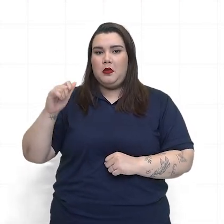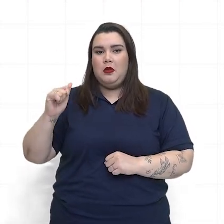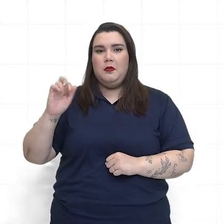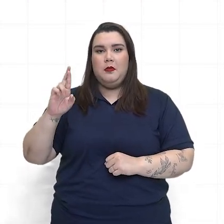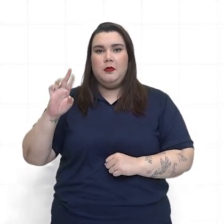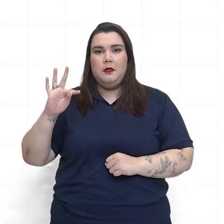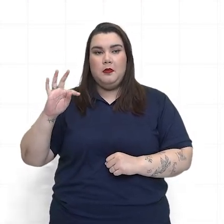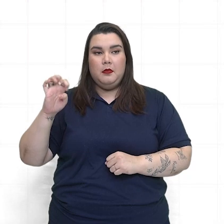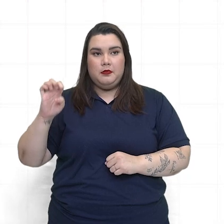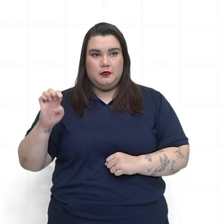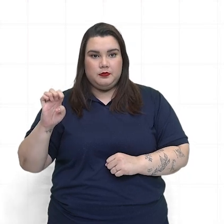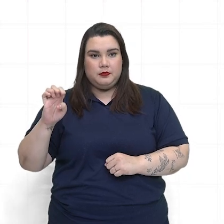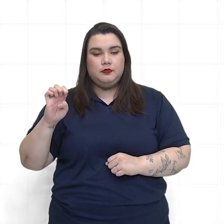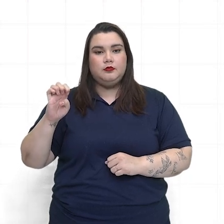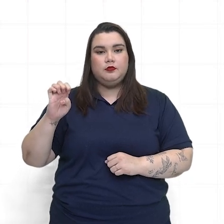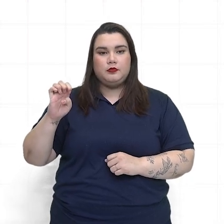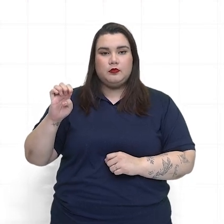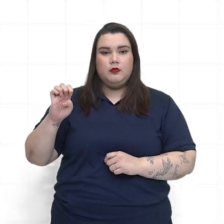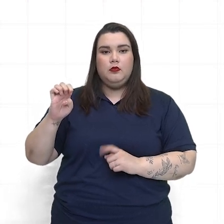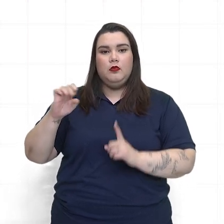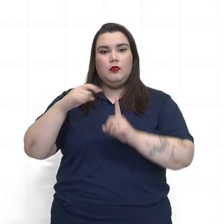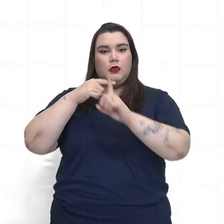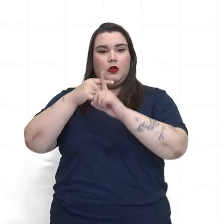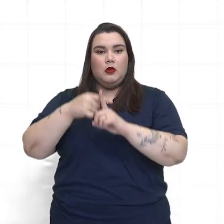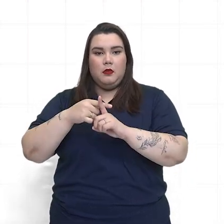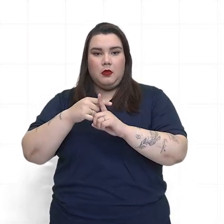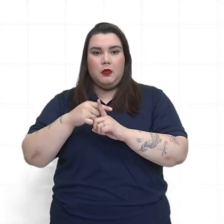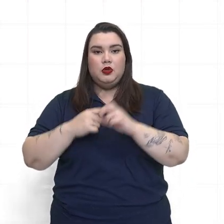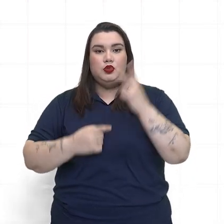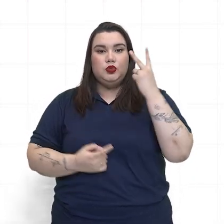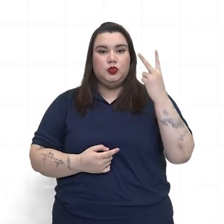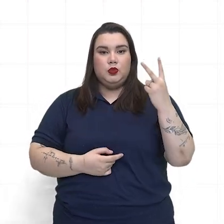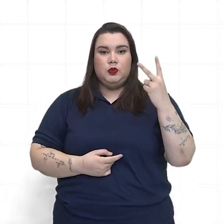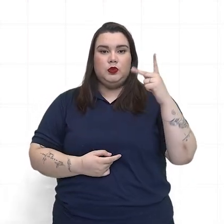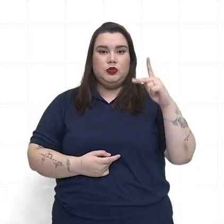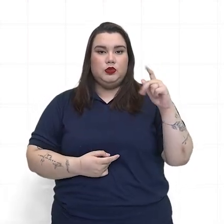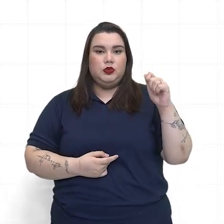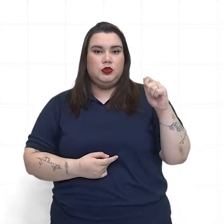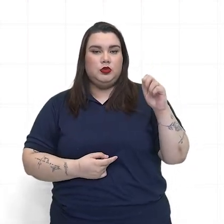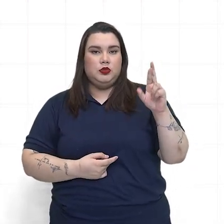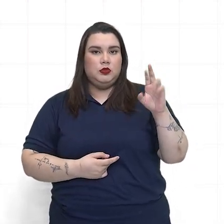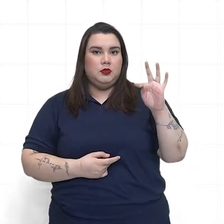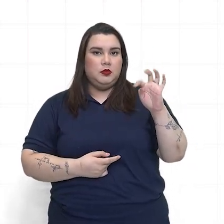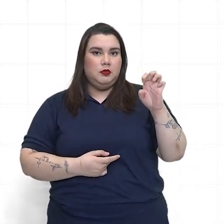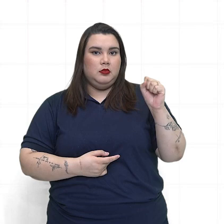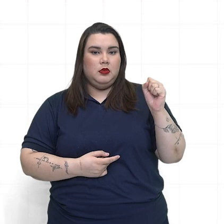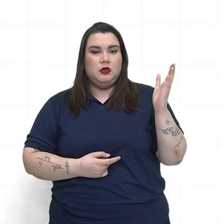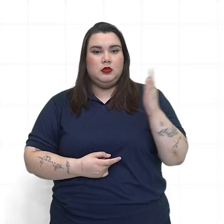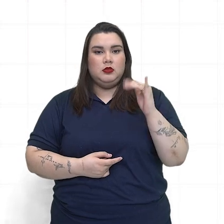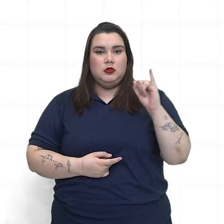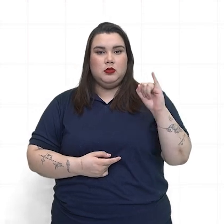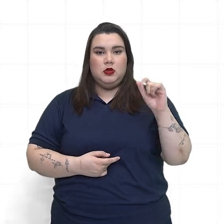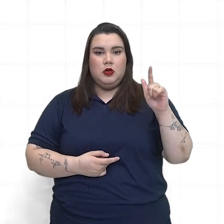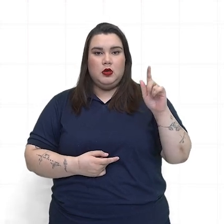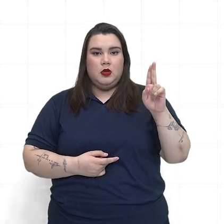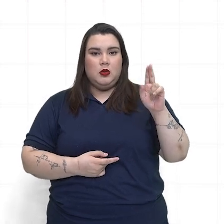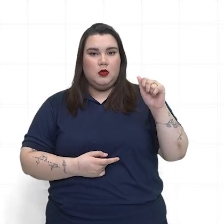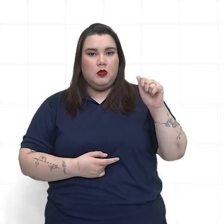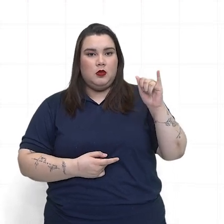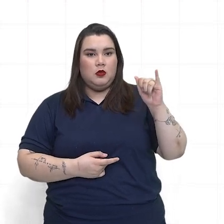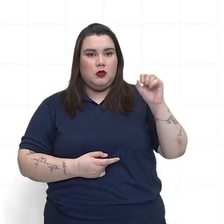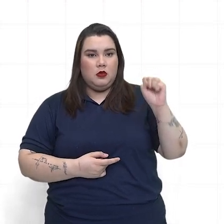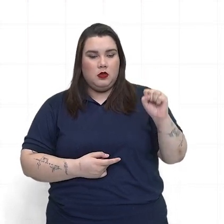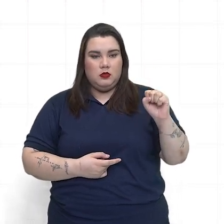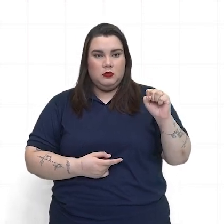parte, certo? E a outra, o dobro dessas partes. É claro que,